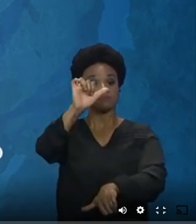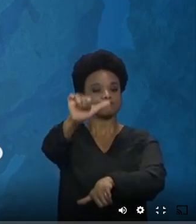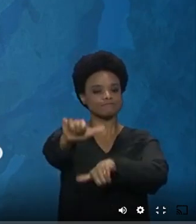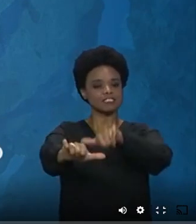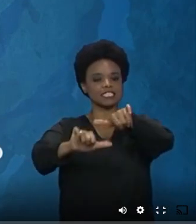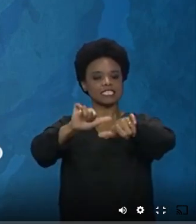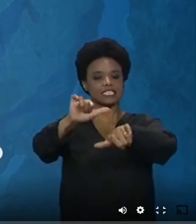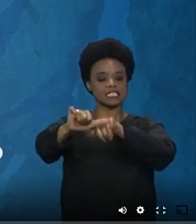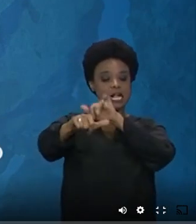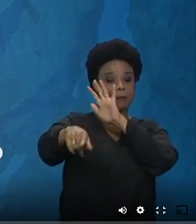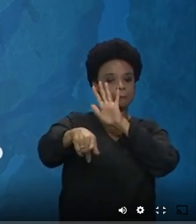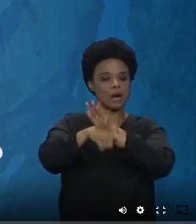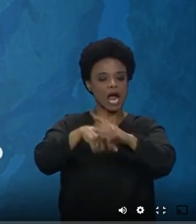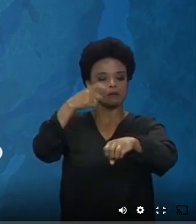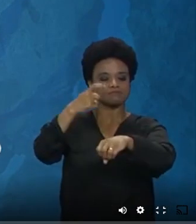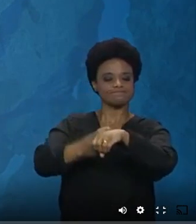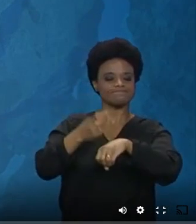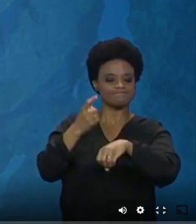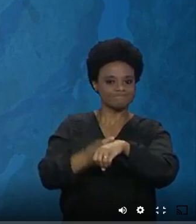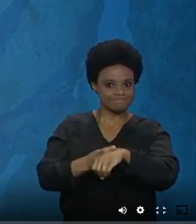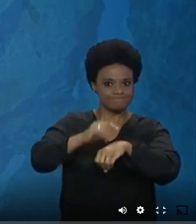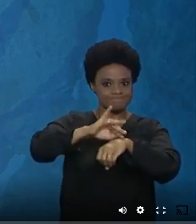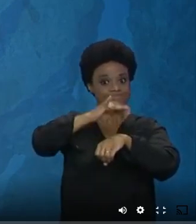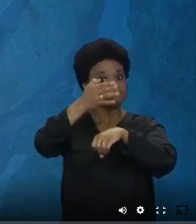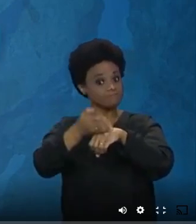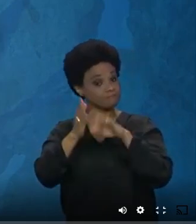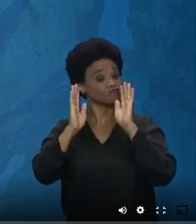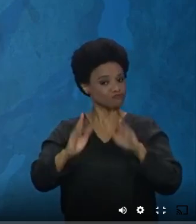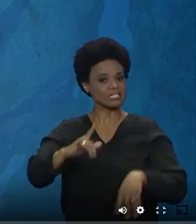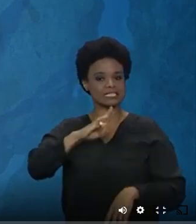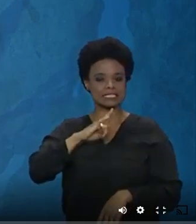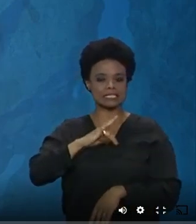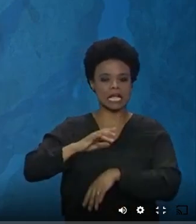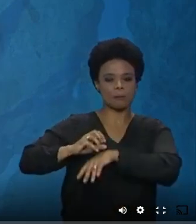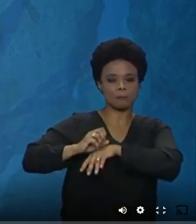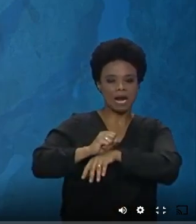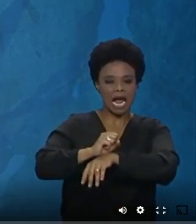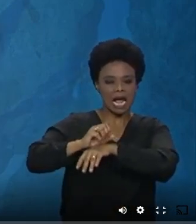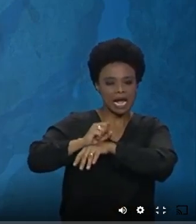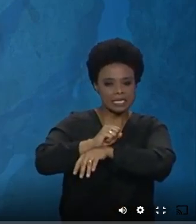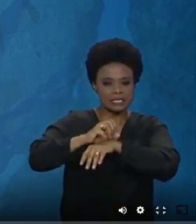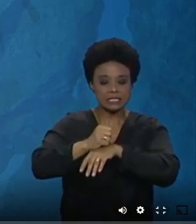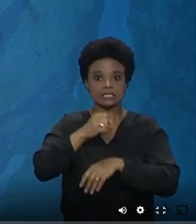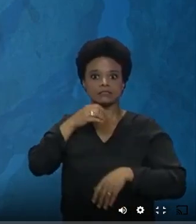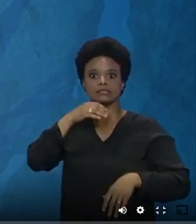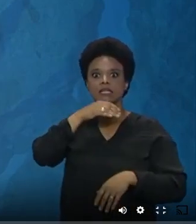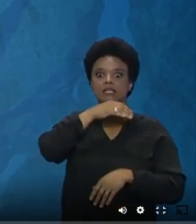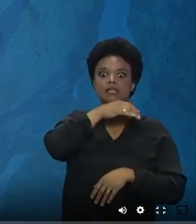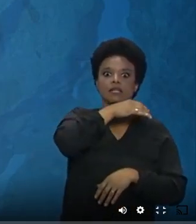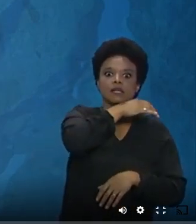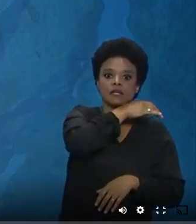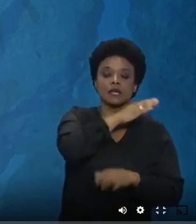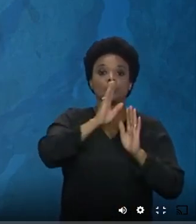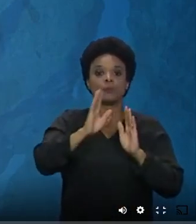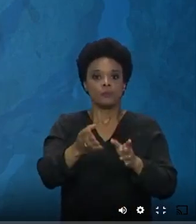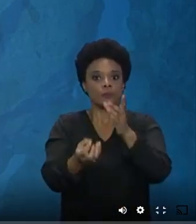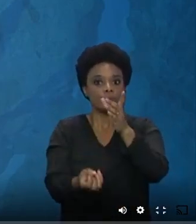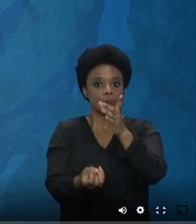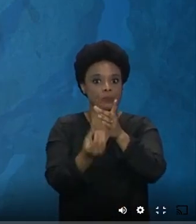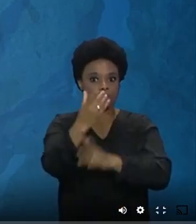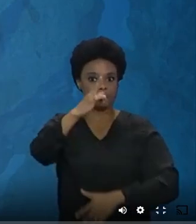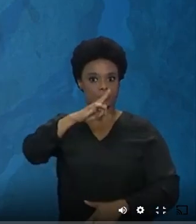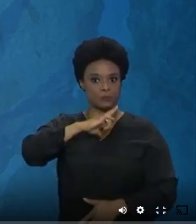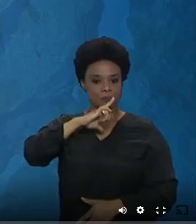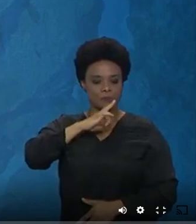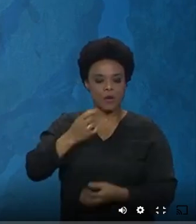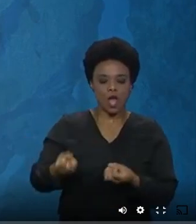transformação em estado sólido de uma rocha pré-existente. A pressão e temperatura sobre uma rocha pré-existente e a sua quantidade